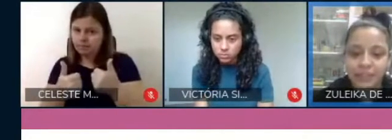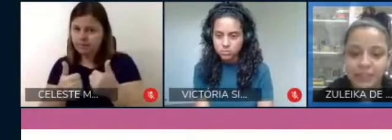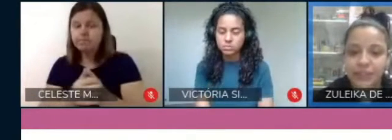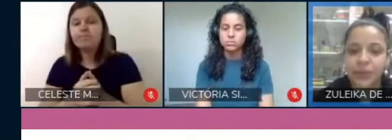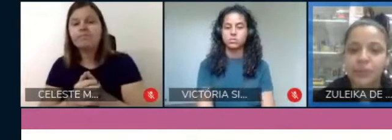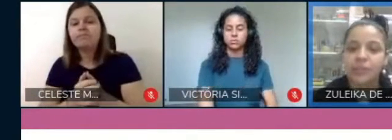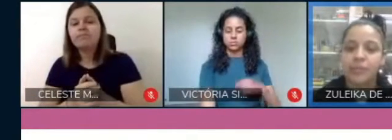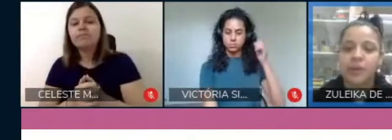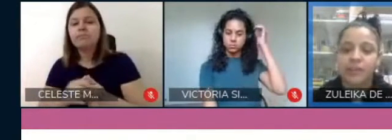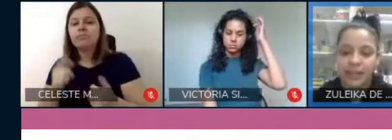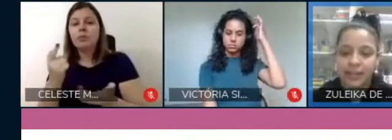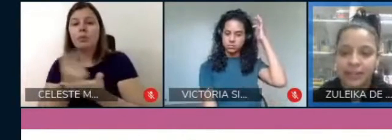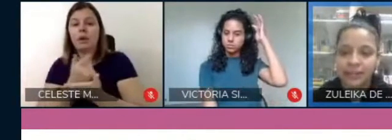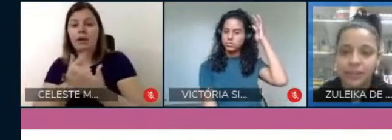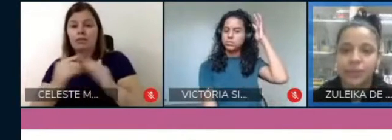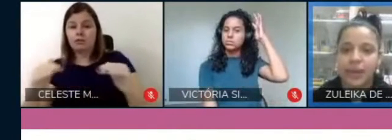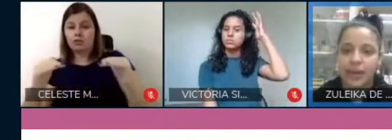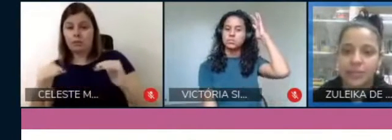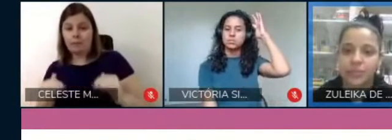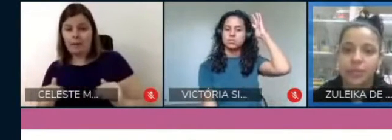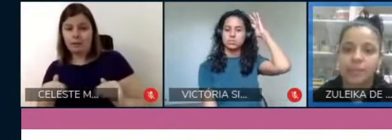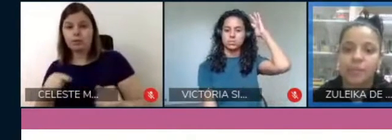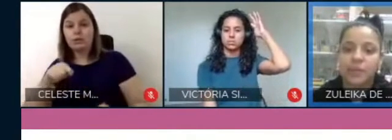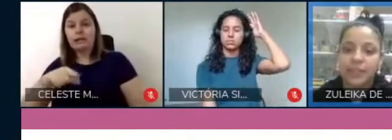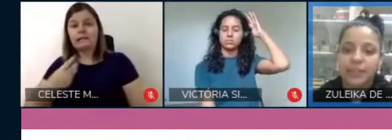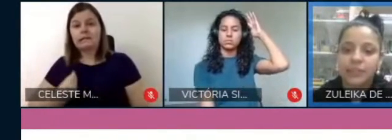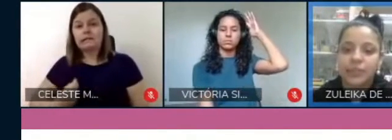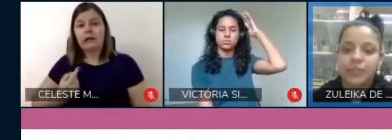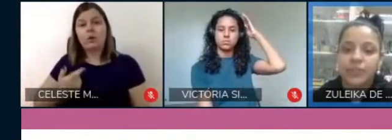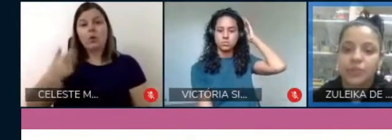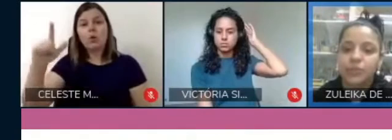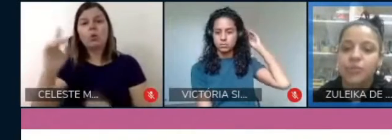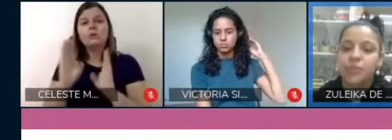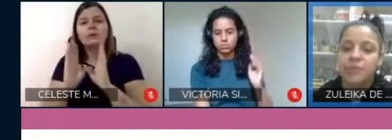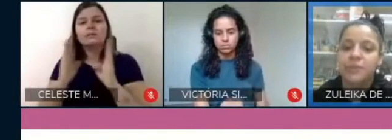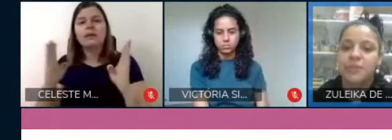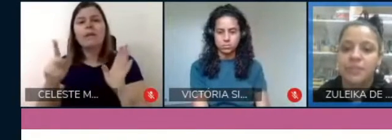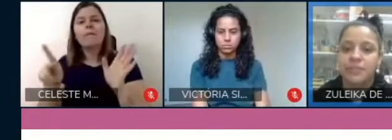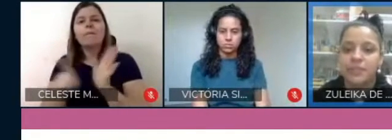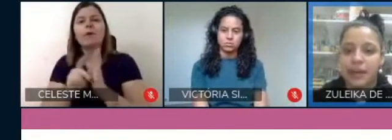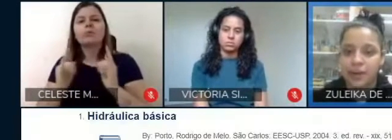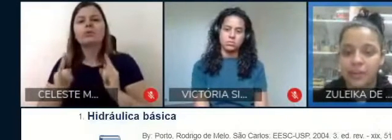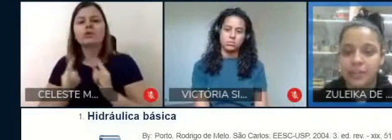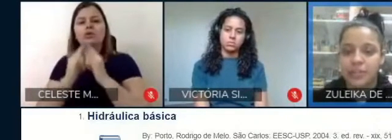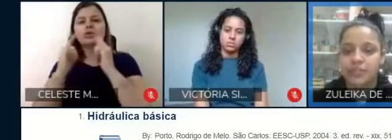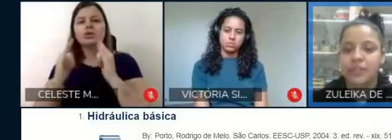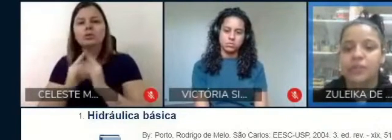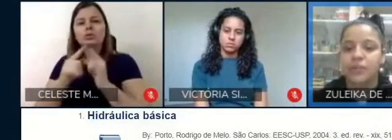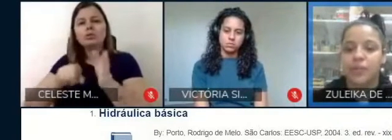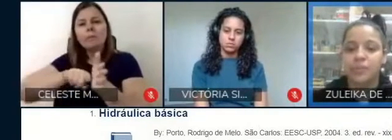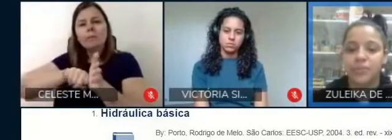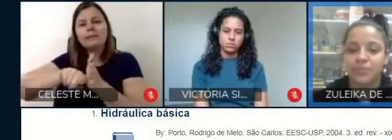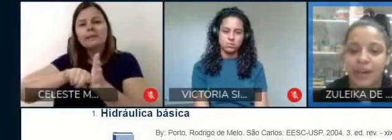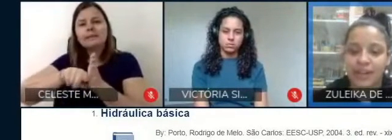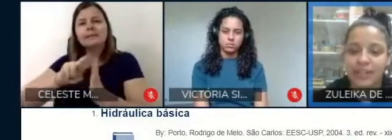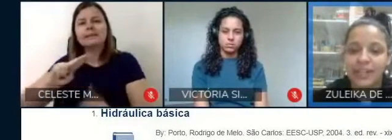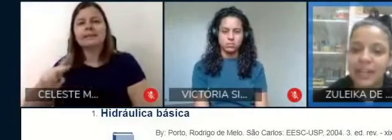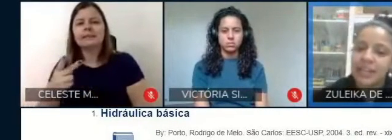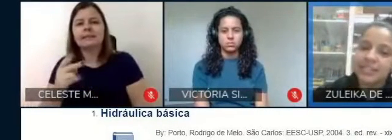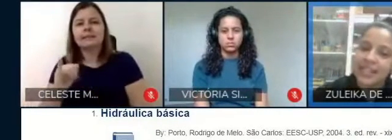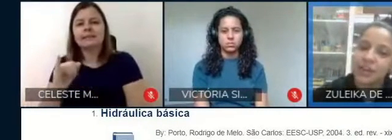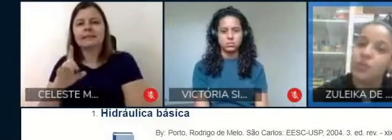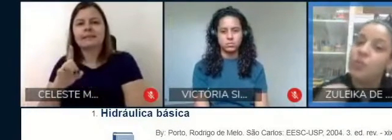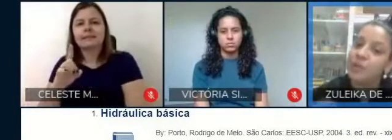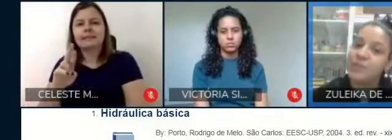de baixo, em outra biblioteca, no caso, a biblioteca do Instituto de Pesquisas Hidráulicas, que fica no campus do